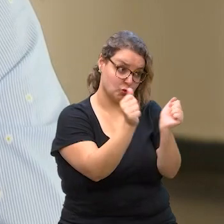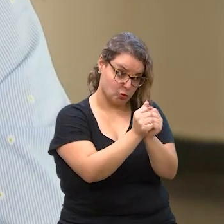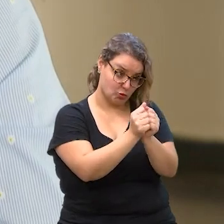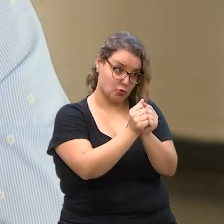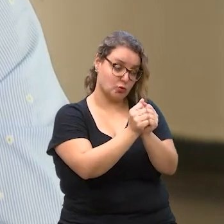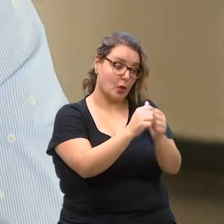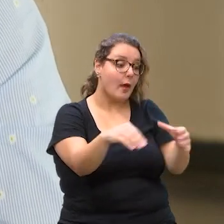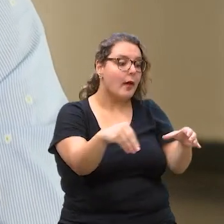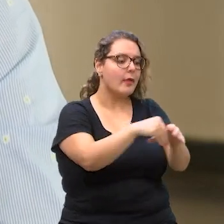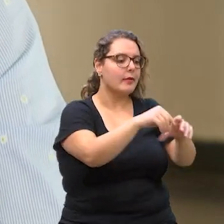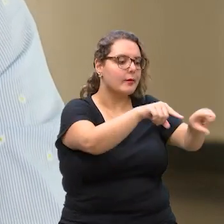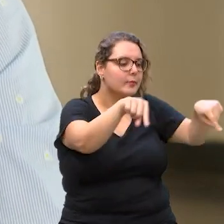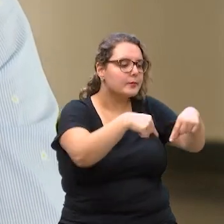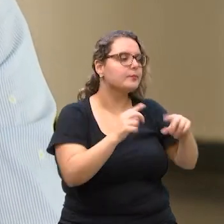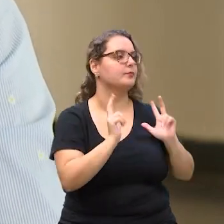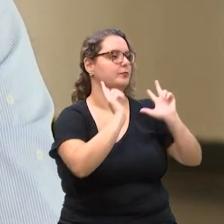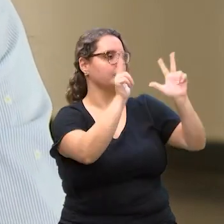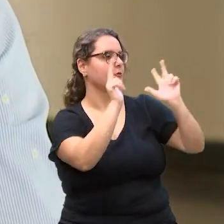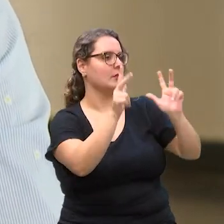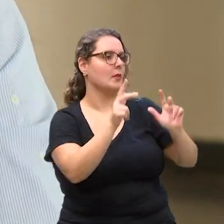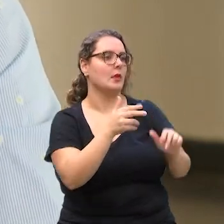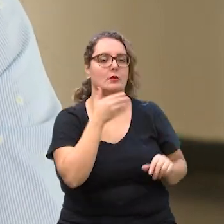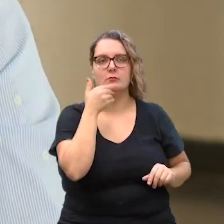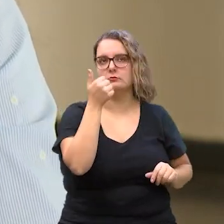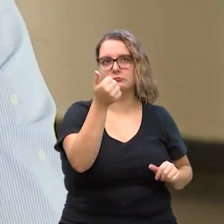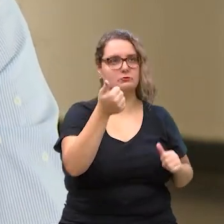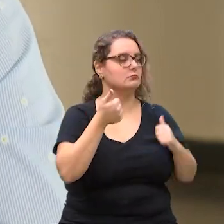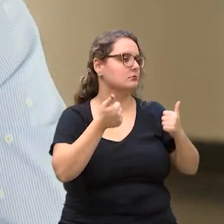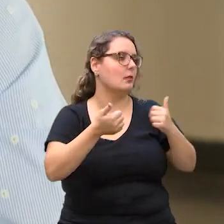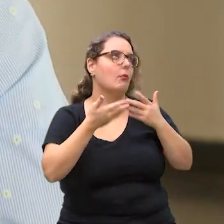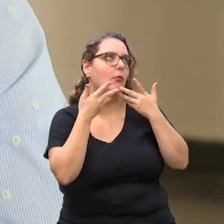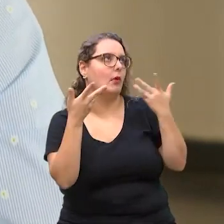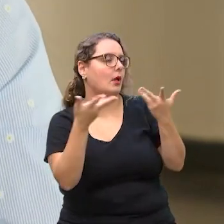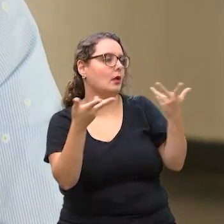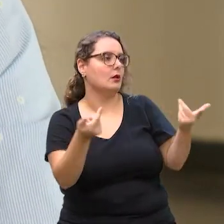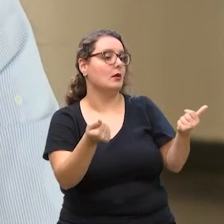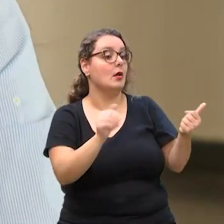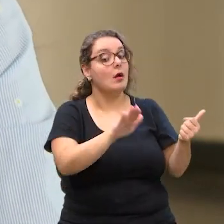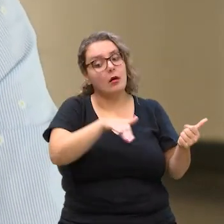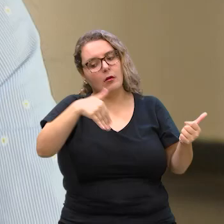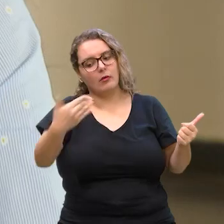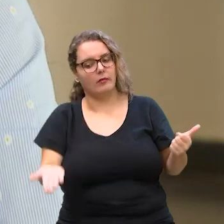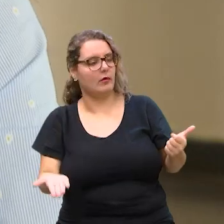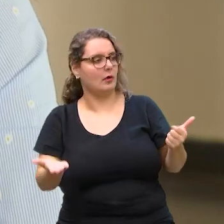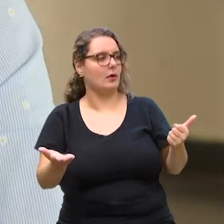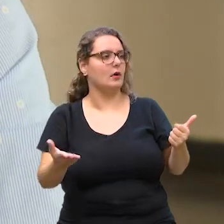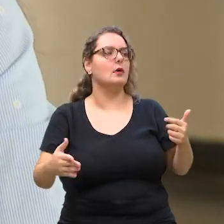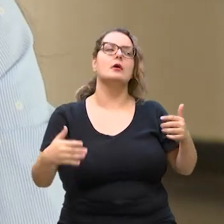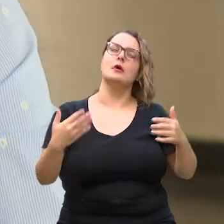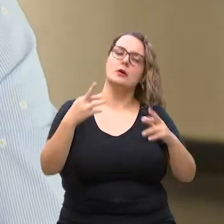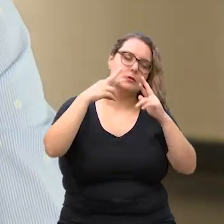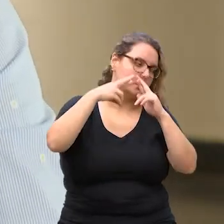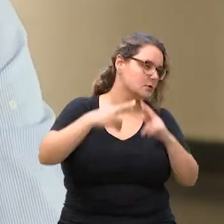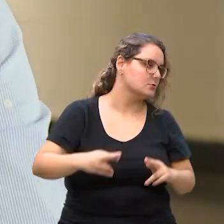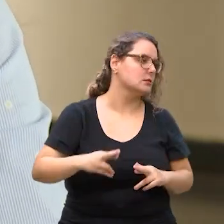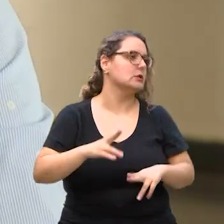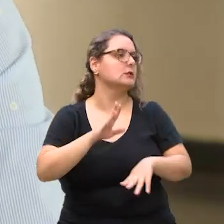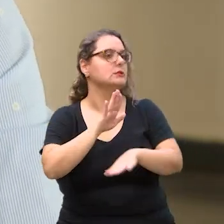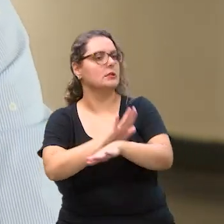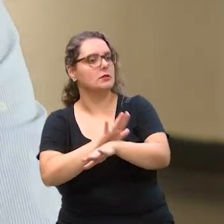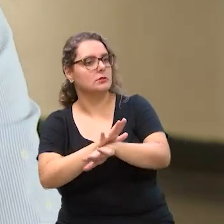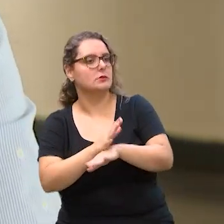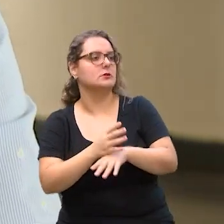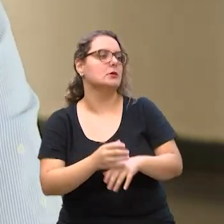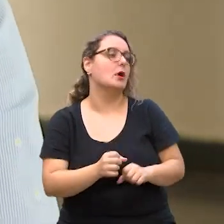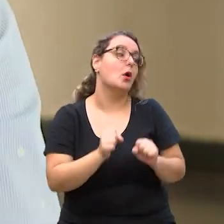Então, lá dentro de quadra, se funciona, maravilha. Lá fora de quadra, vocês têm que se respeitar e treinar juntos e se dar bem